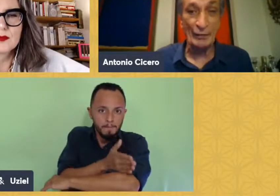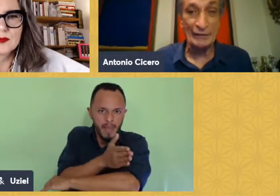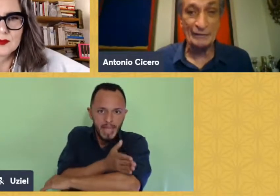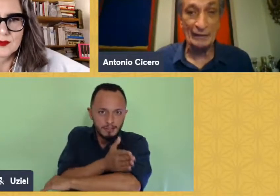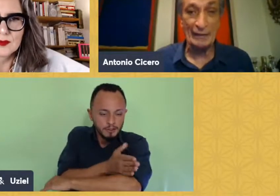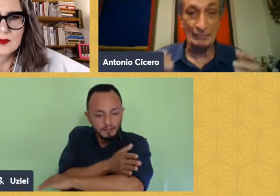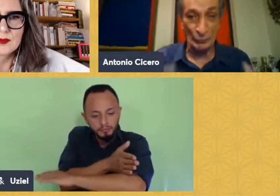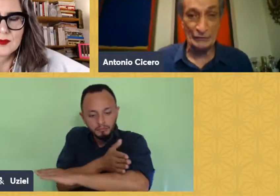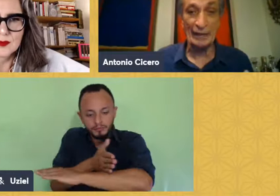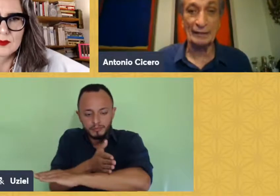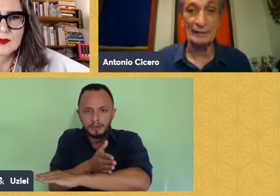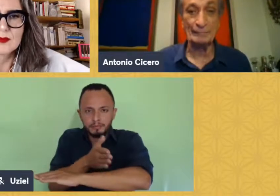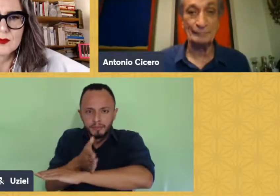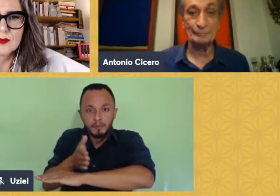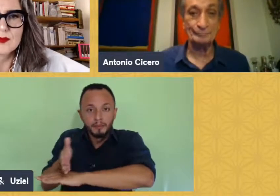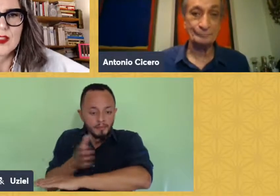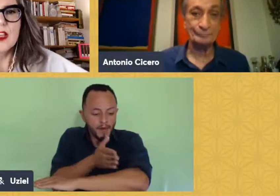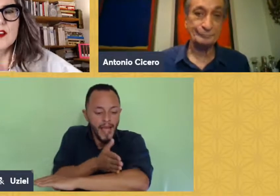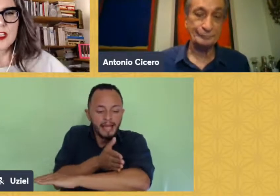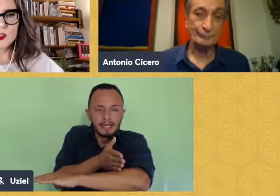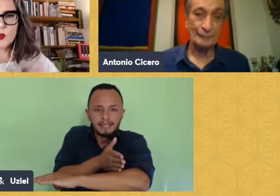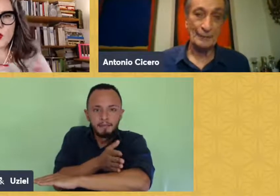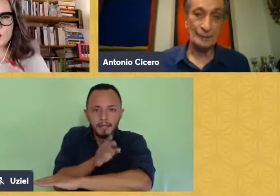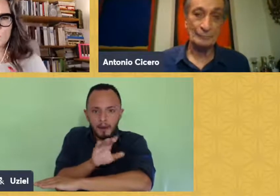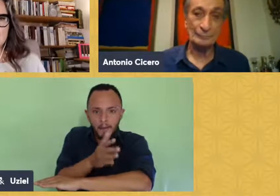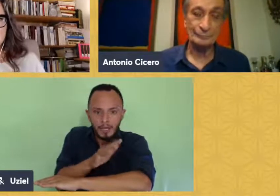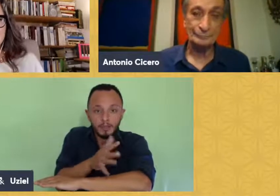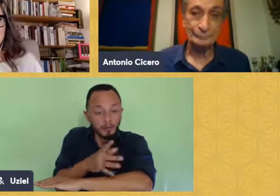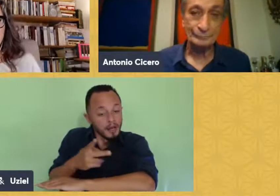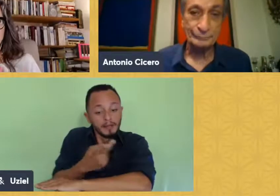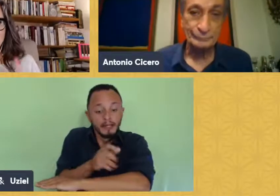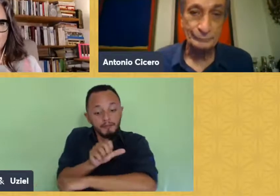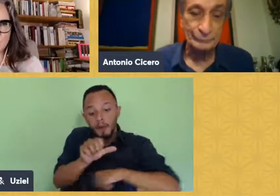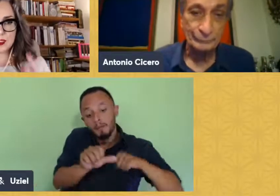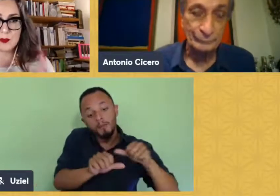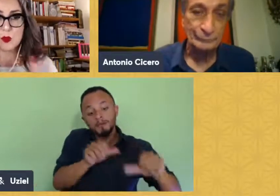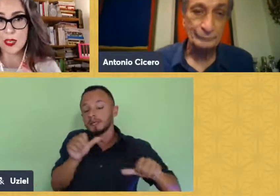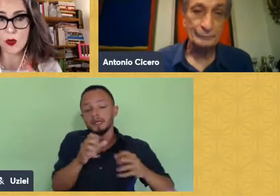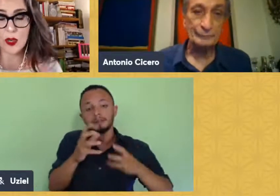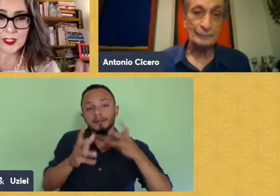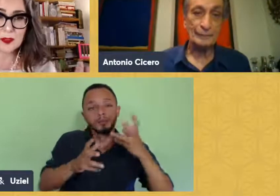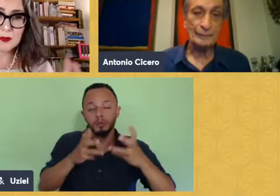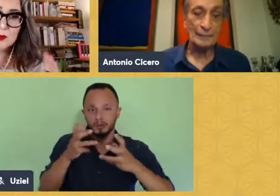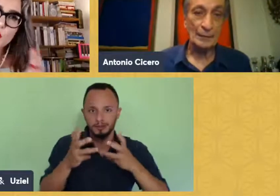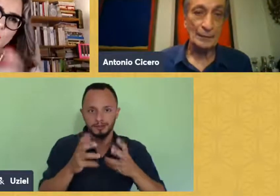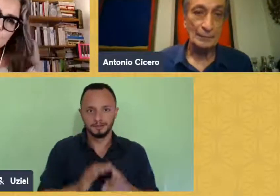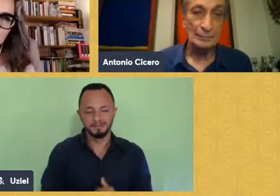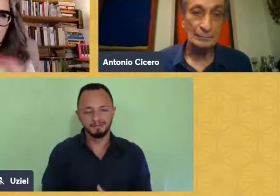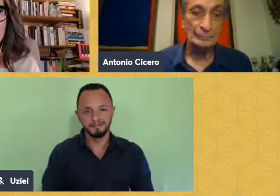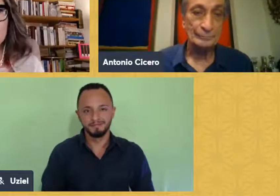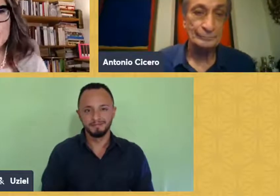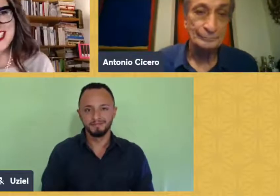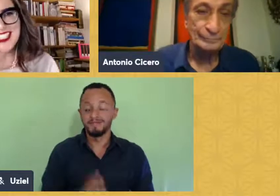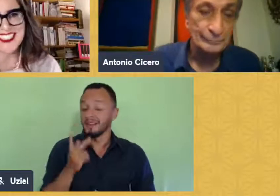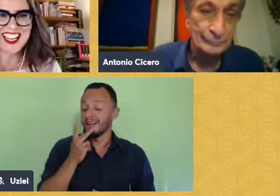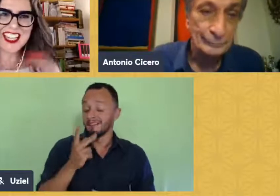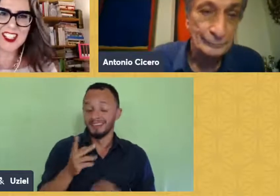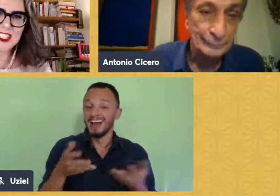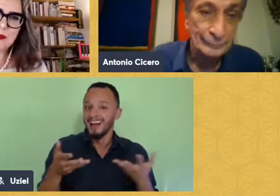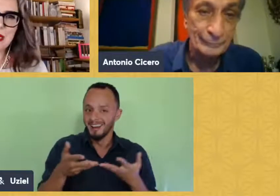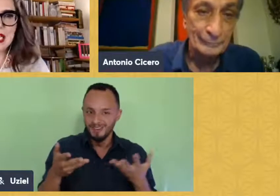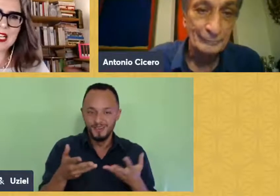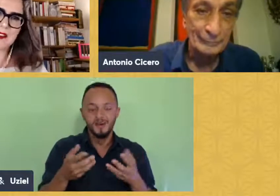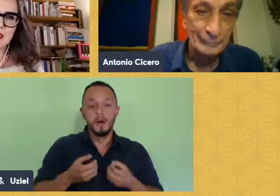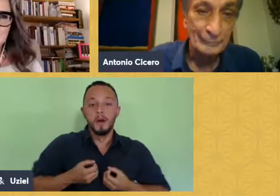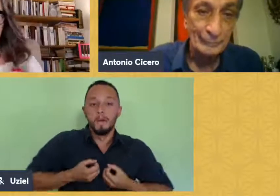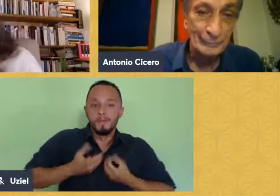grande poesia musicada. Falando um pouco sobre essa relação agora entre música ou musicalidade